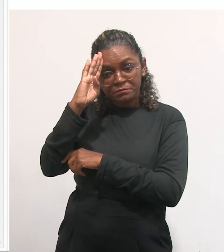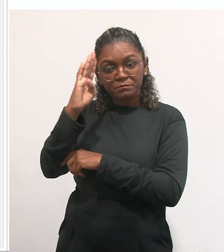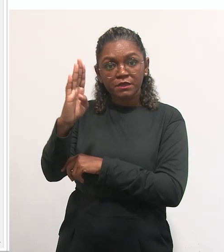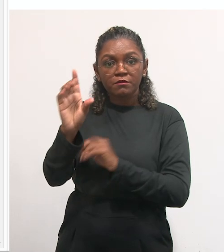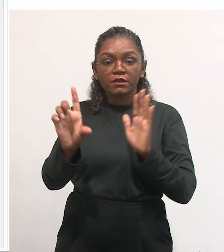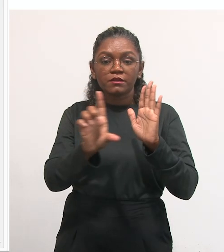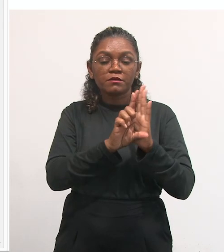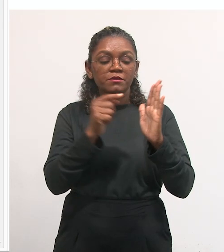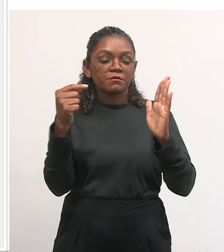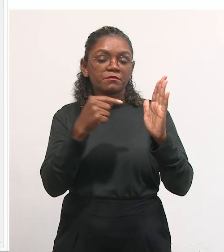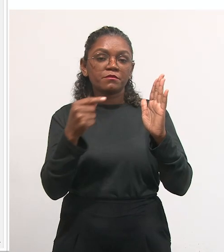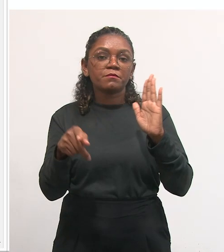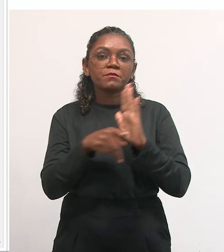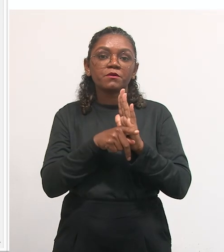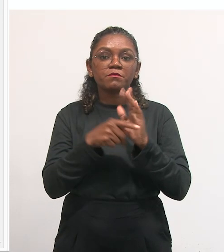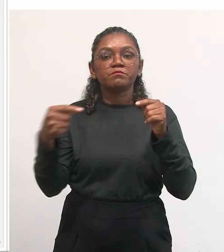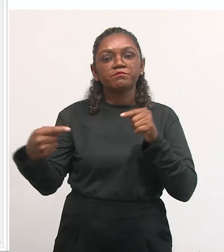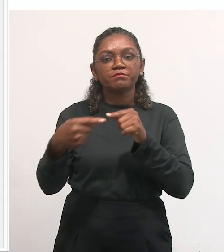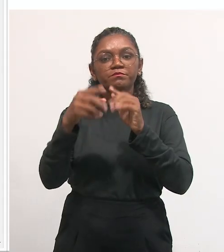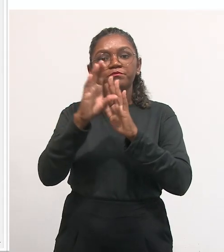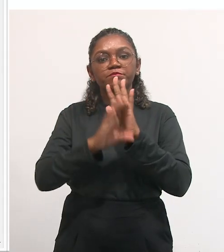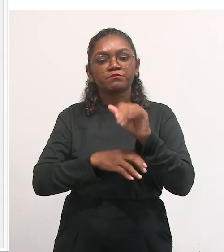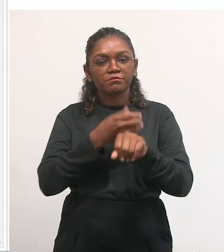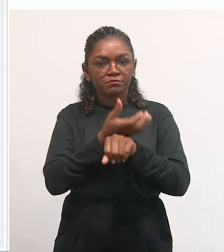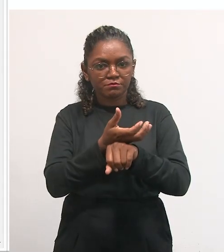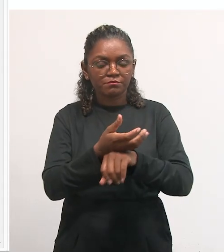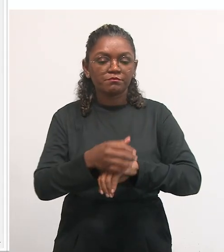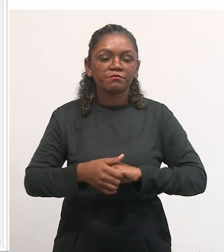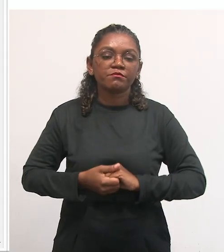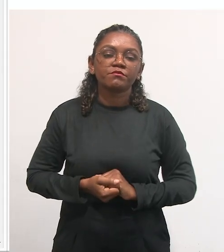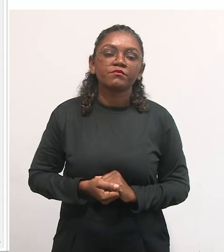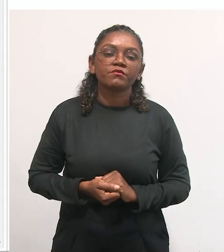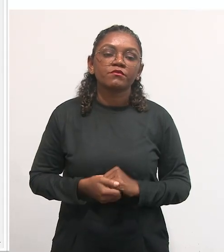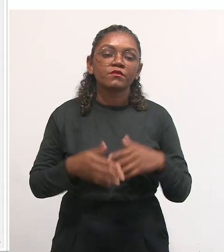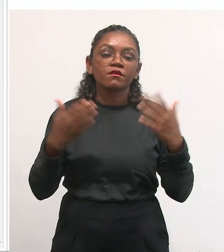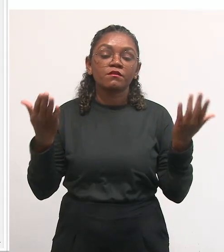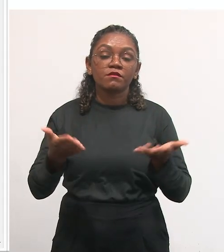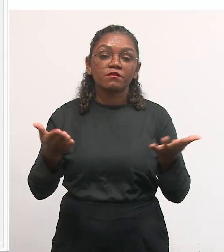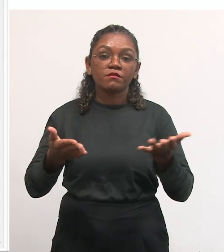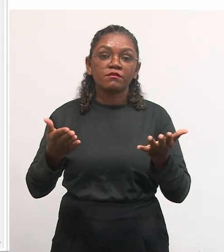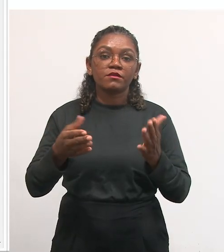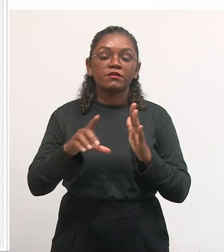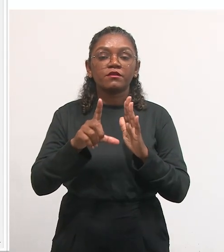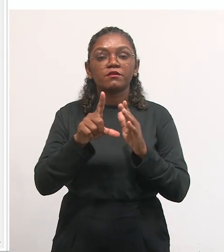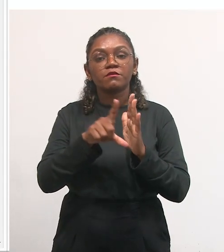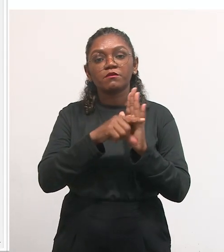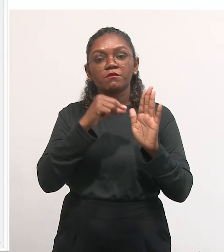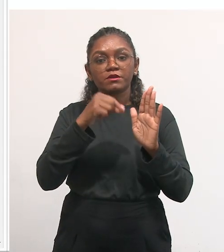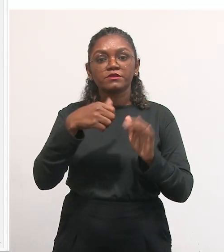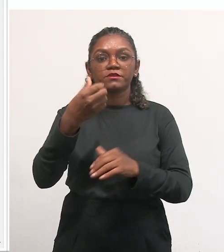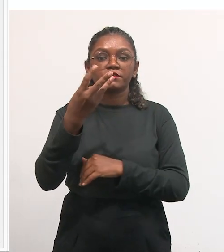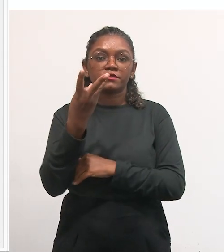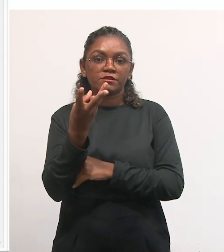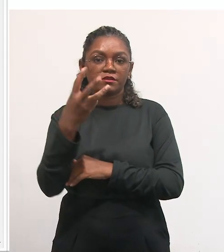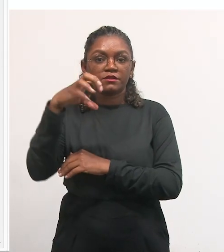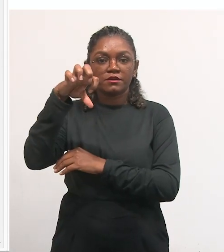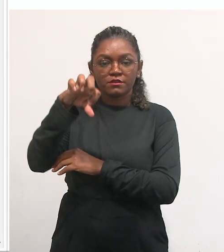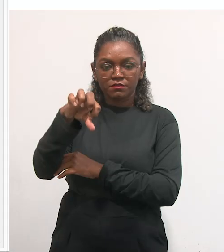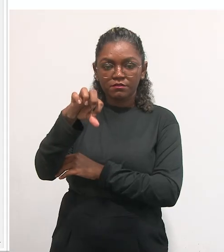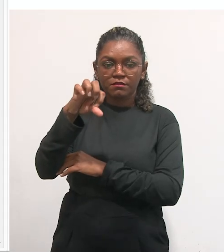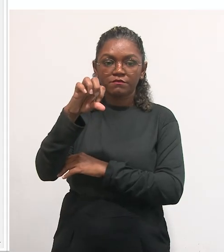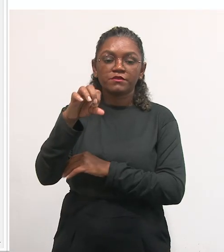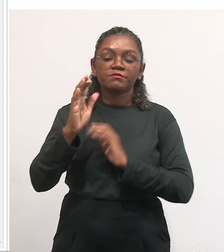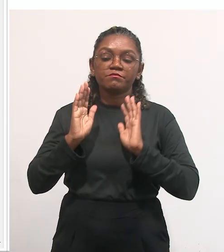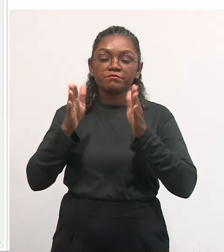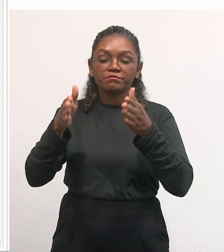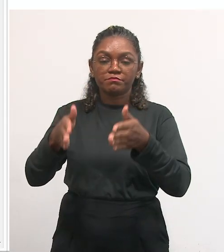né? Trazendo aqui o artigo 39, que trata sobre a educação profissional e